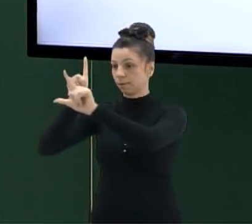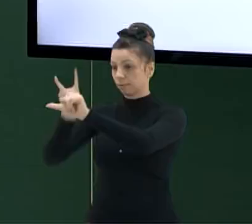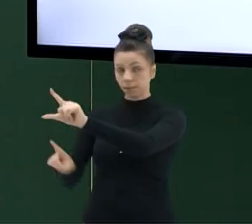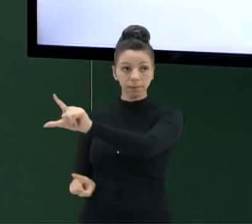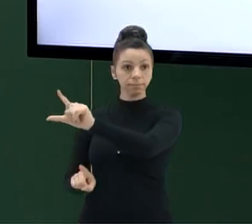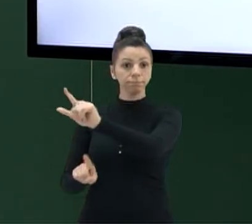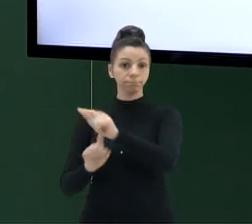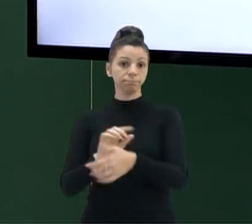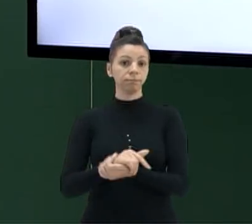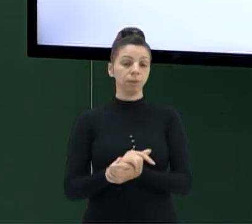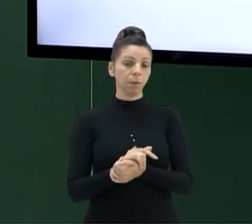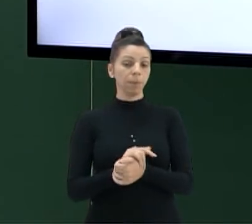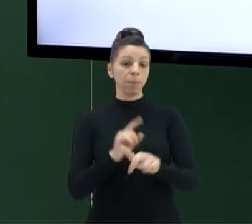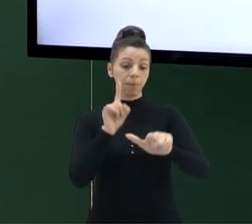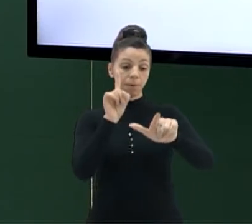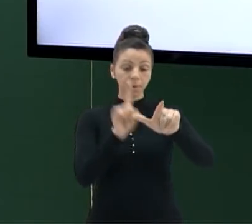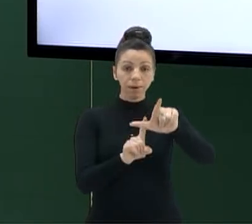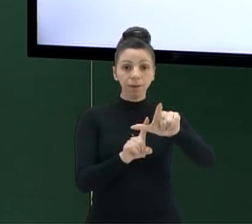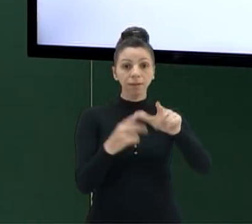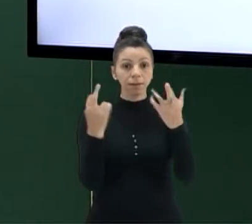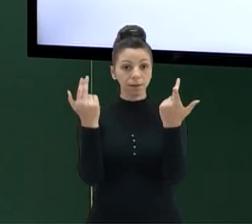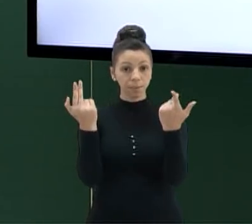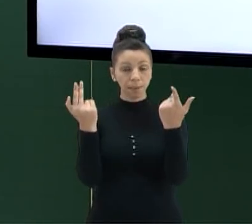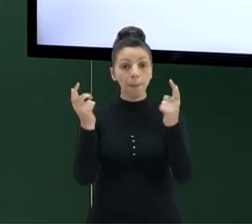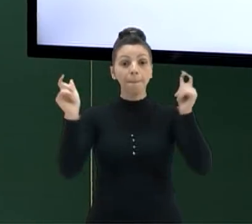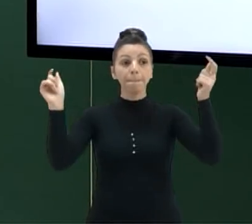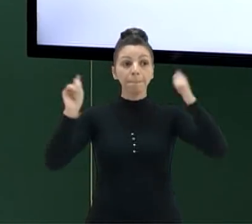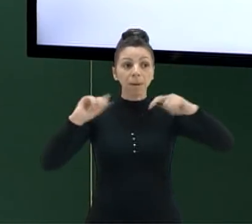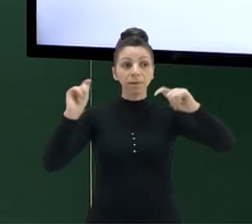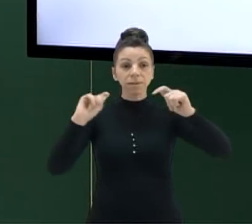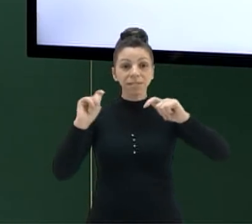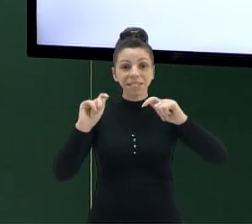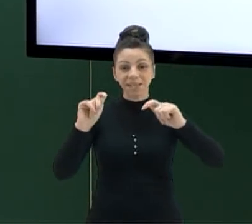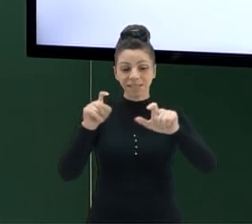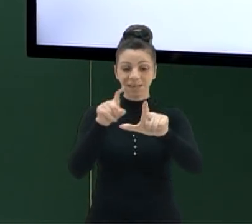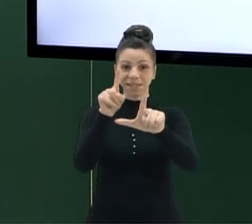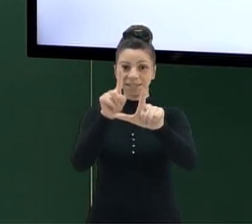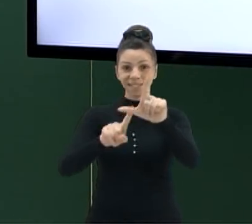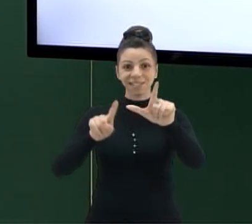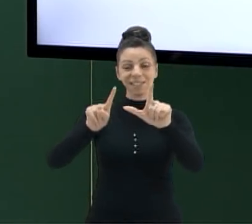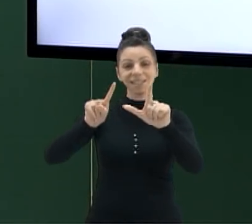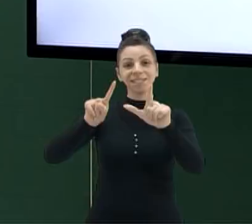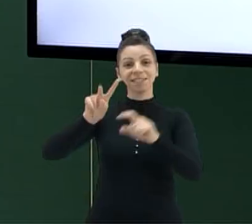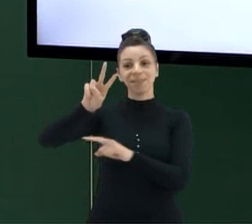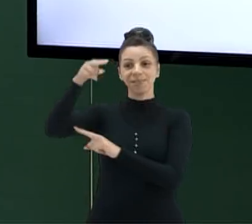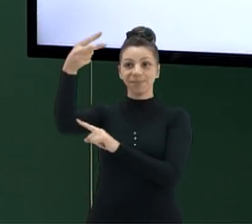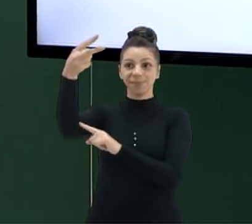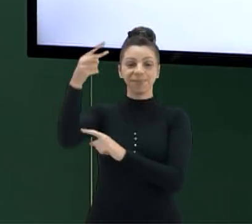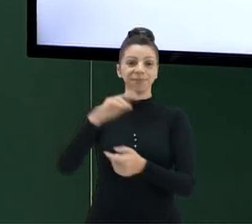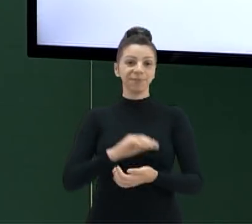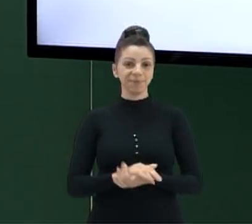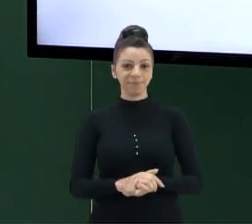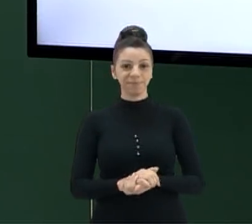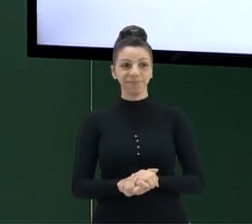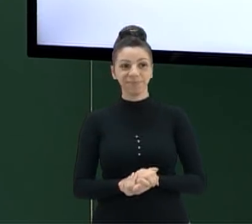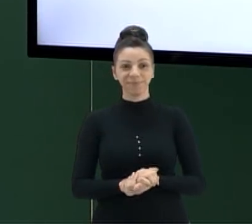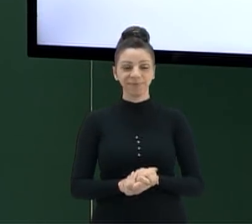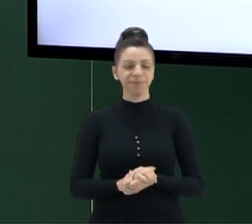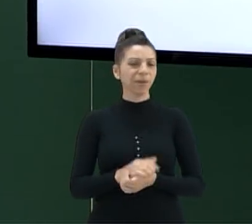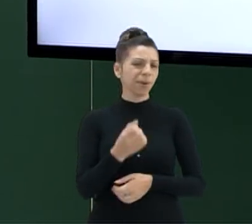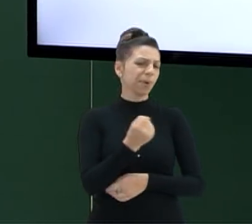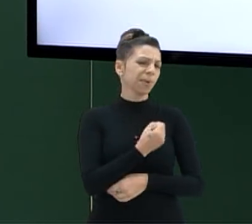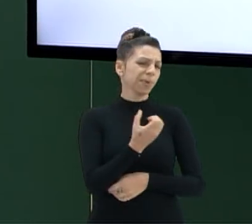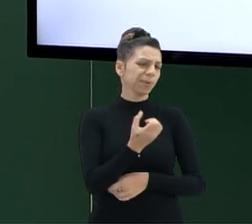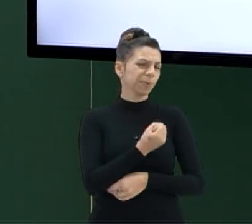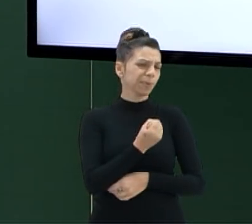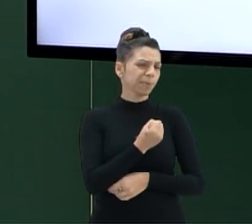quê? X ao quadrado. Que número que somando com menos 2 vai dar